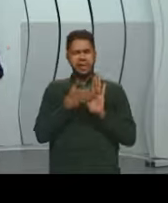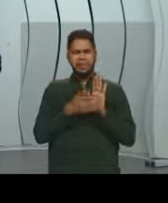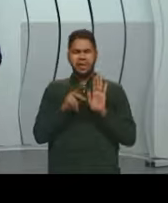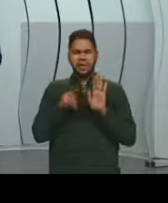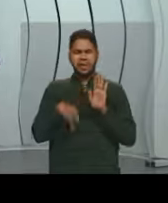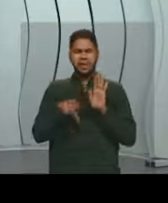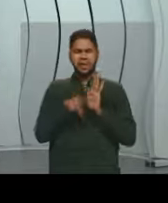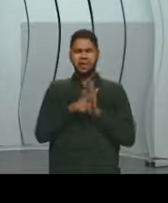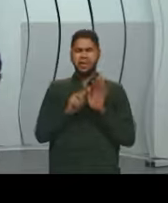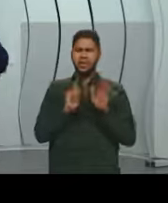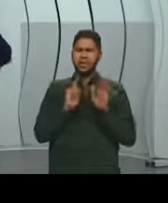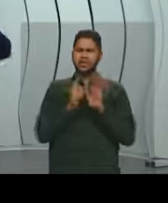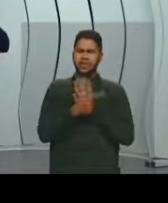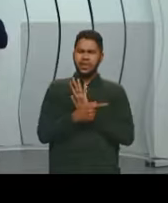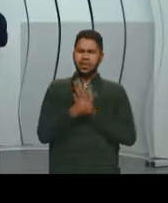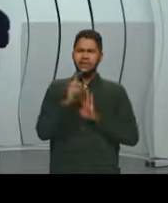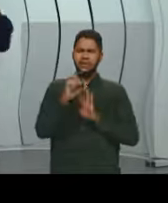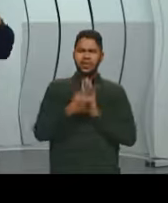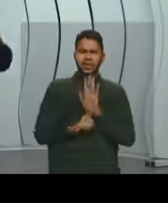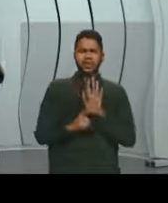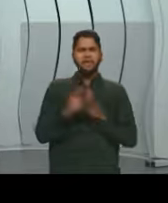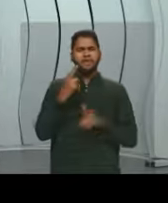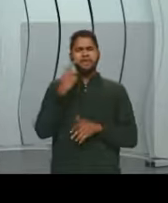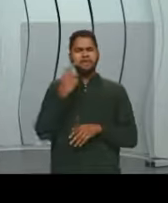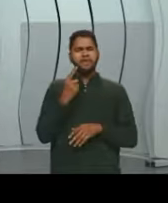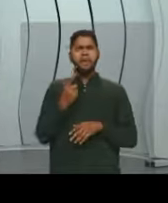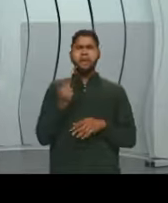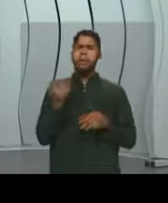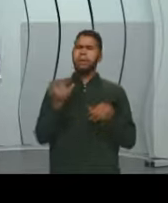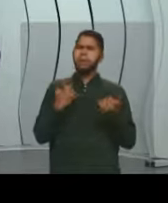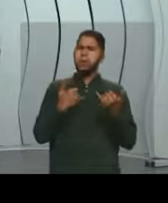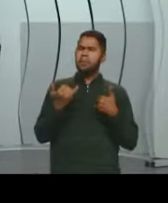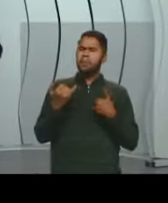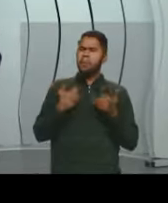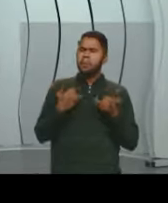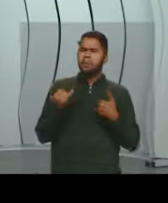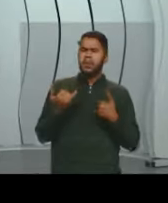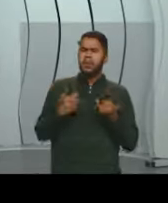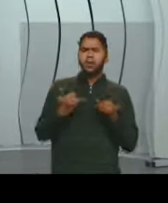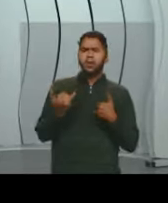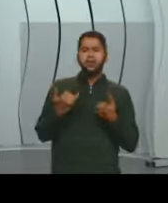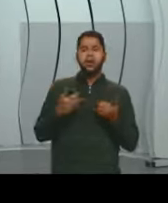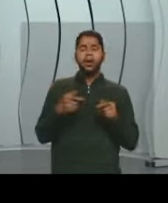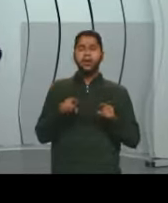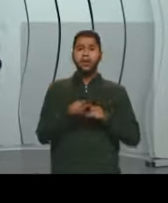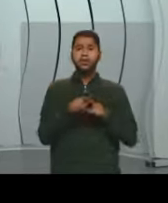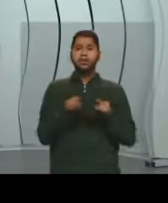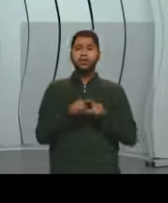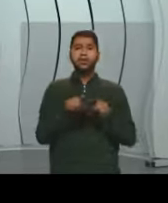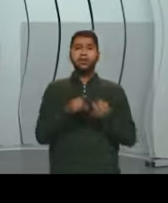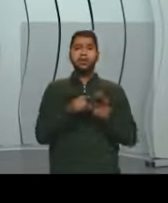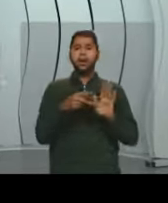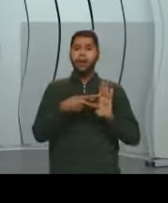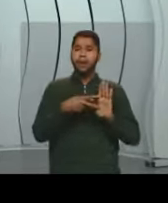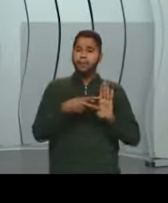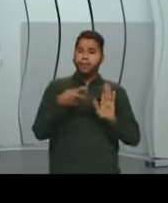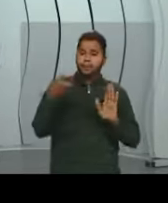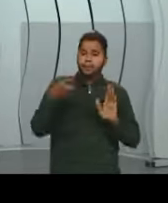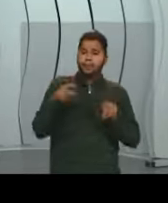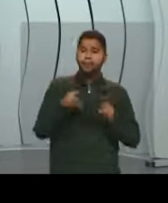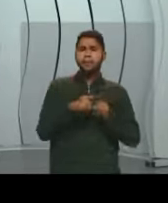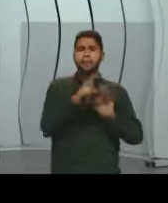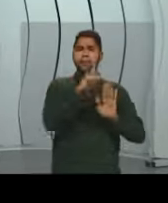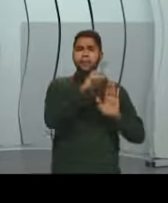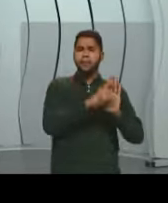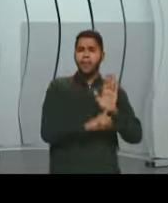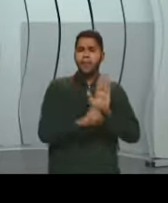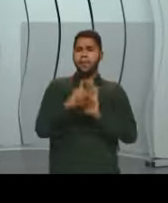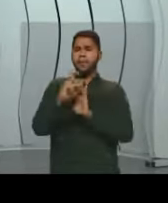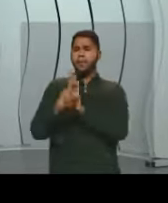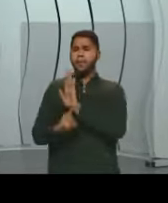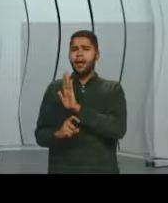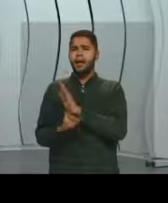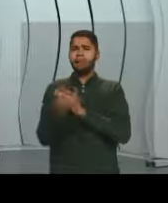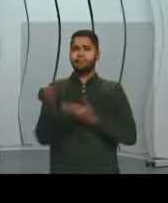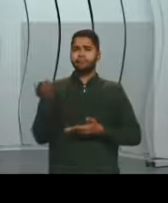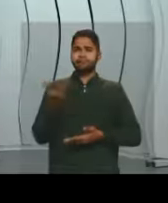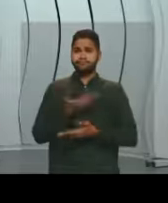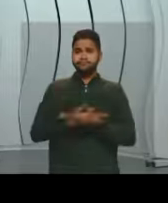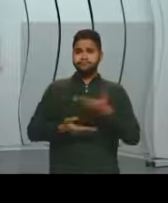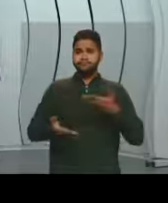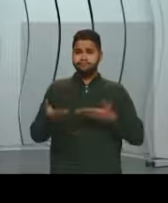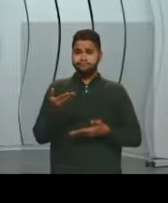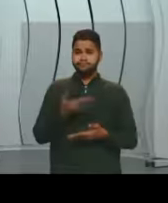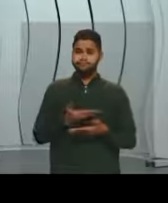textual, mas viu quantas informações e a interpretação e a intertextualidade que tem nessa capa de